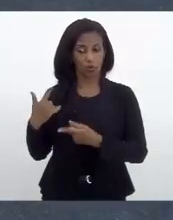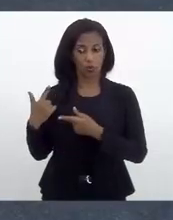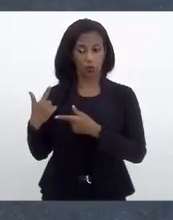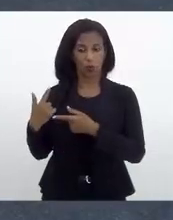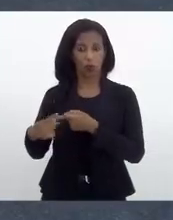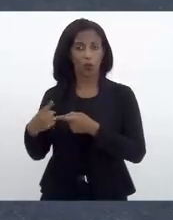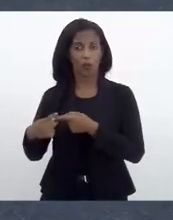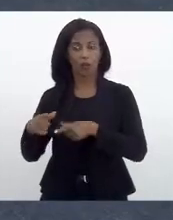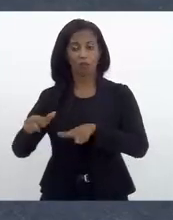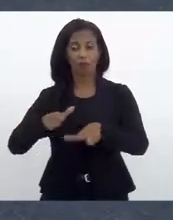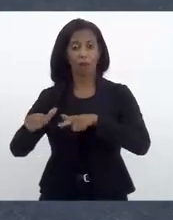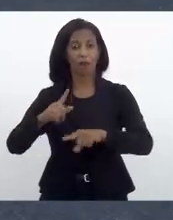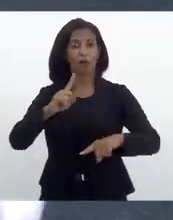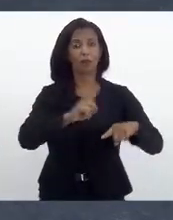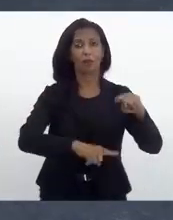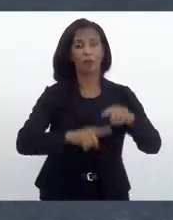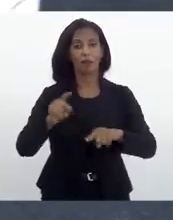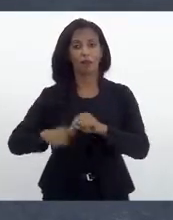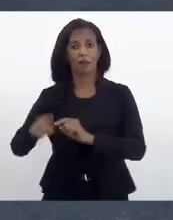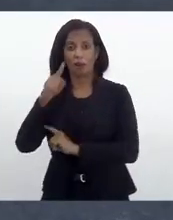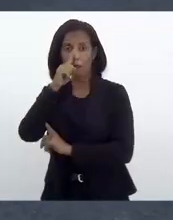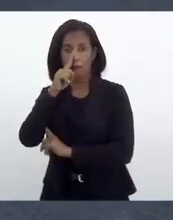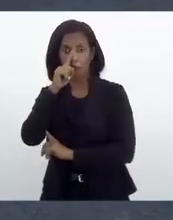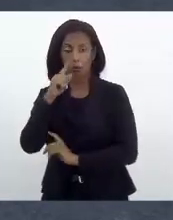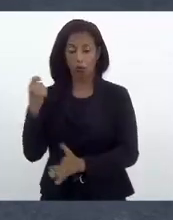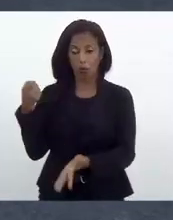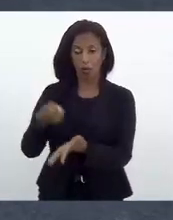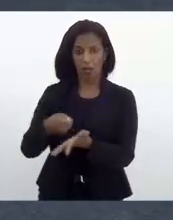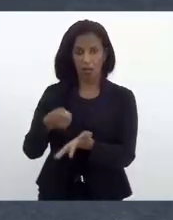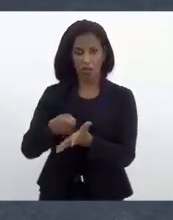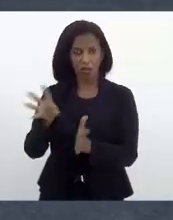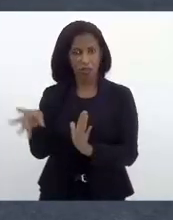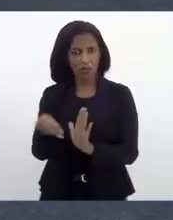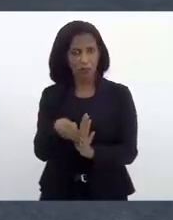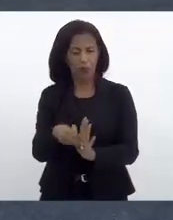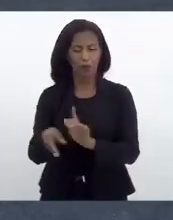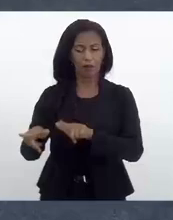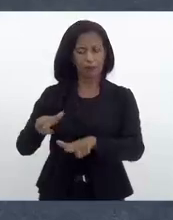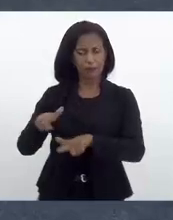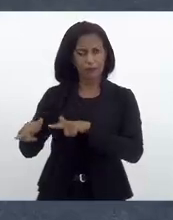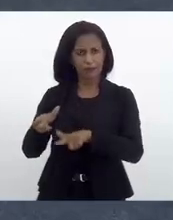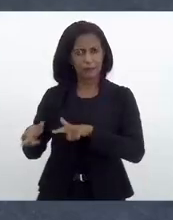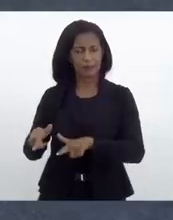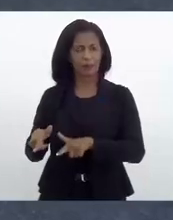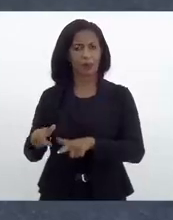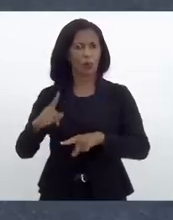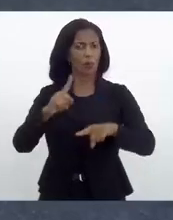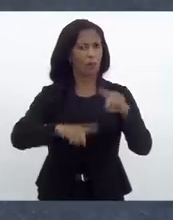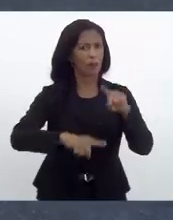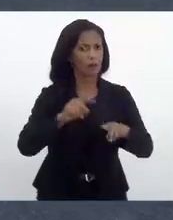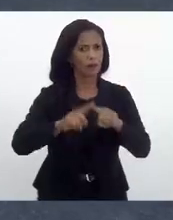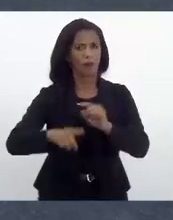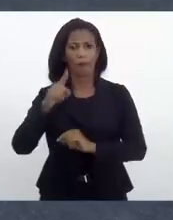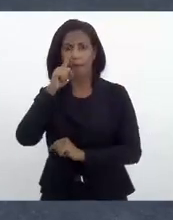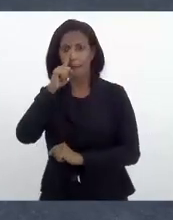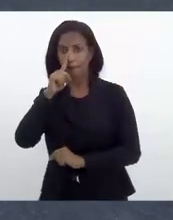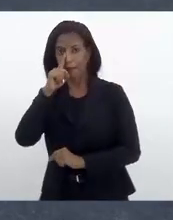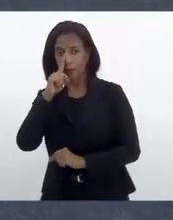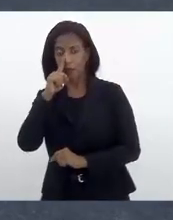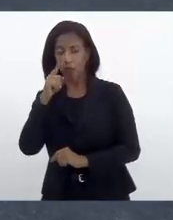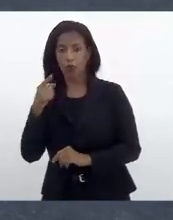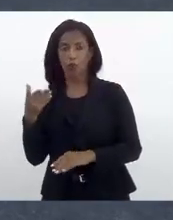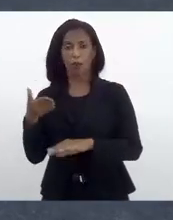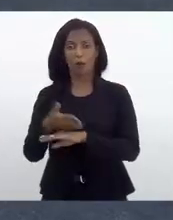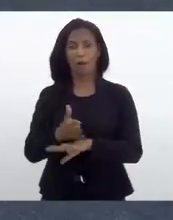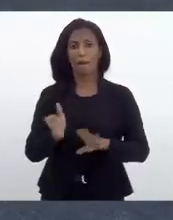administrativo garantir que se coloque lá quem trabalhou com insalubridade para entrar